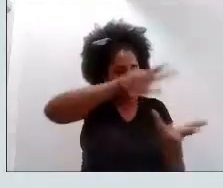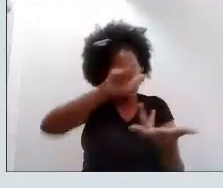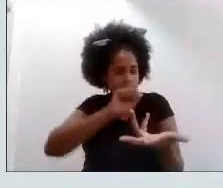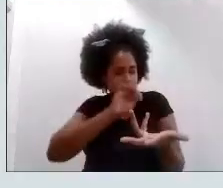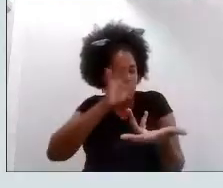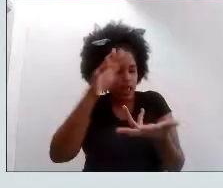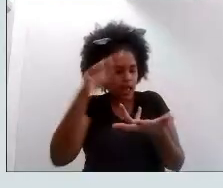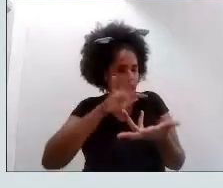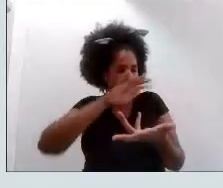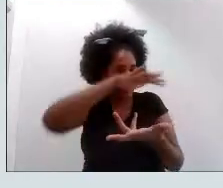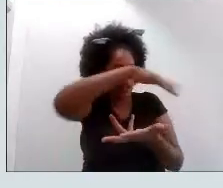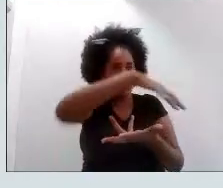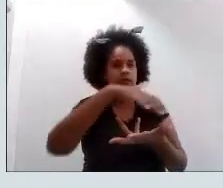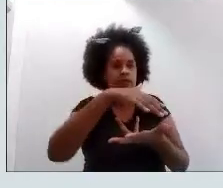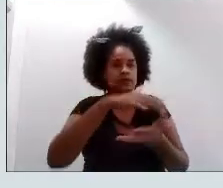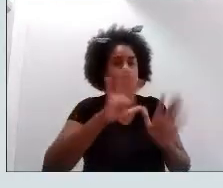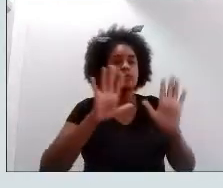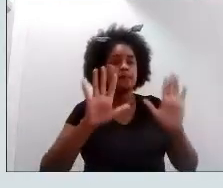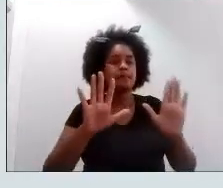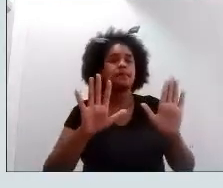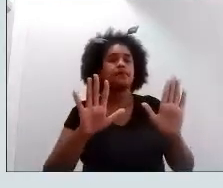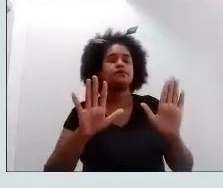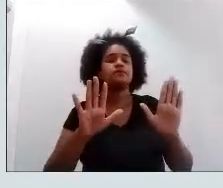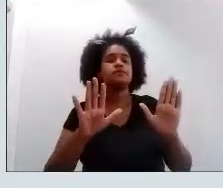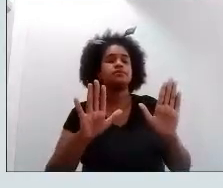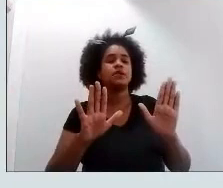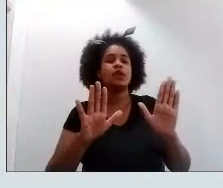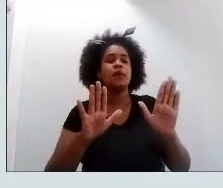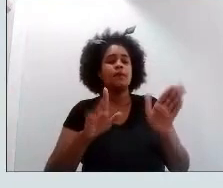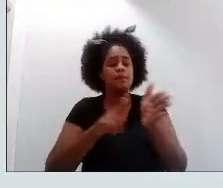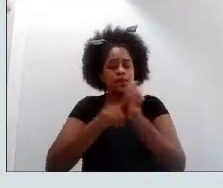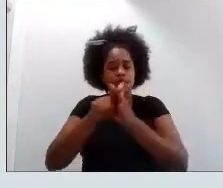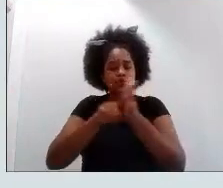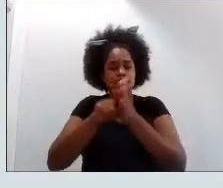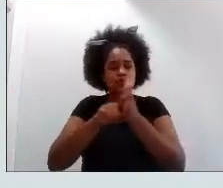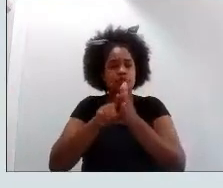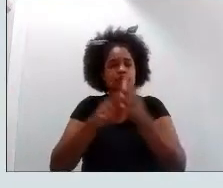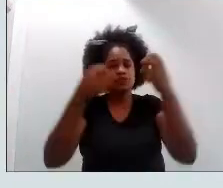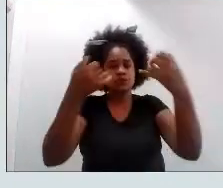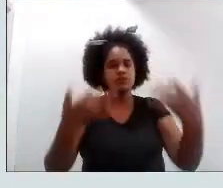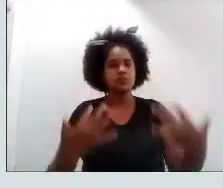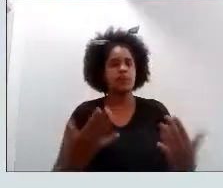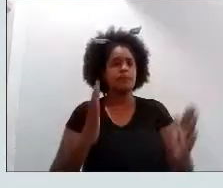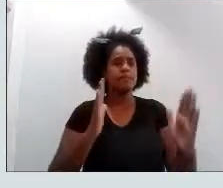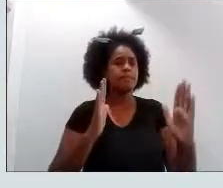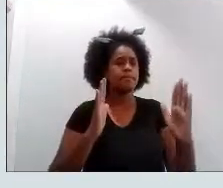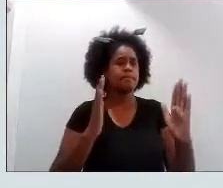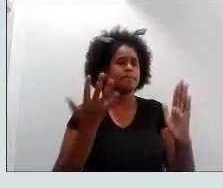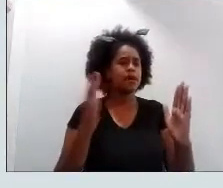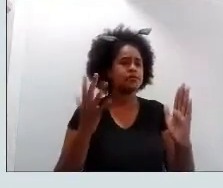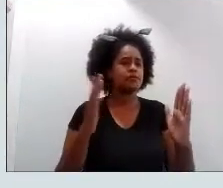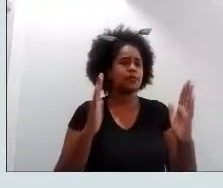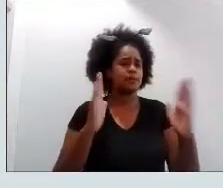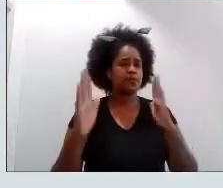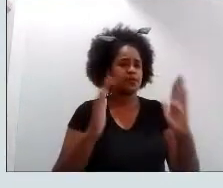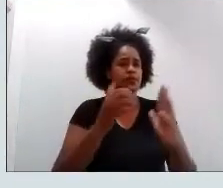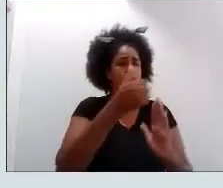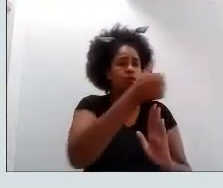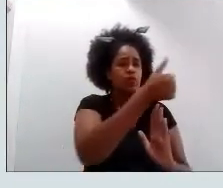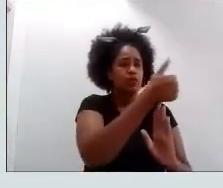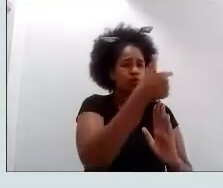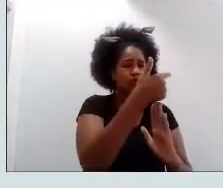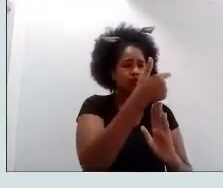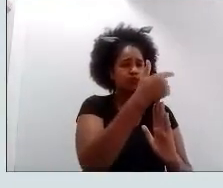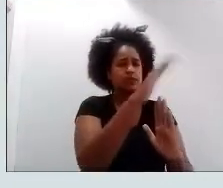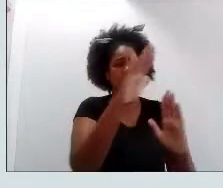segundo um grande grupo de historiadores, aproximadamente entre 12 e 20 mil anos atrás,